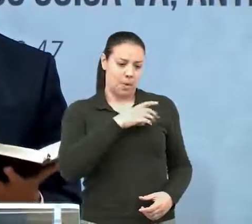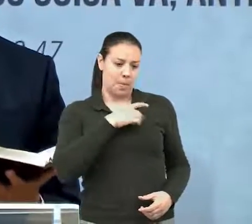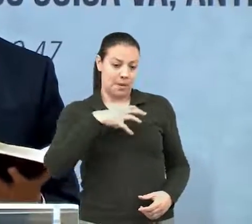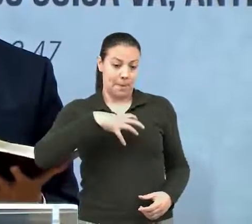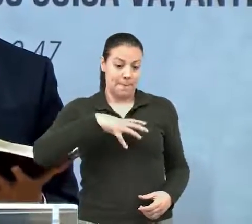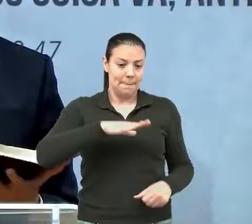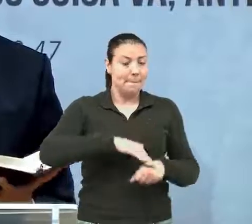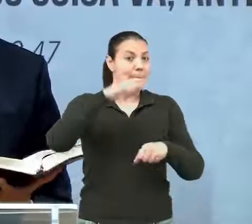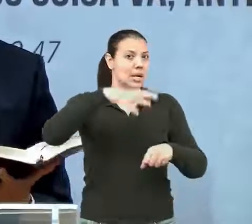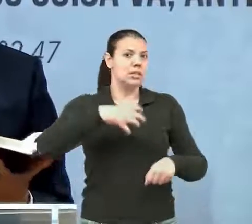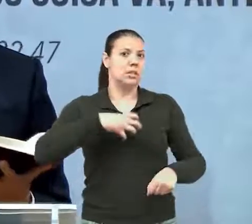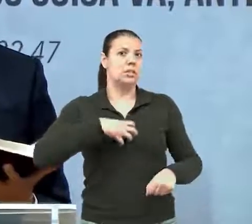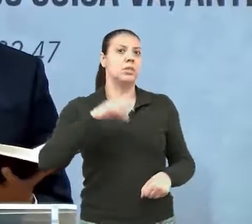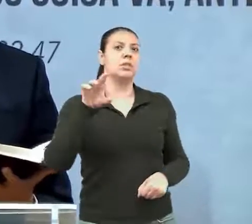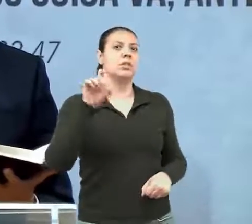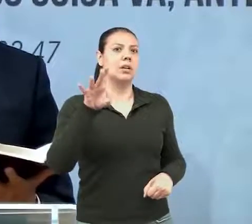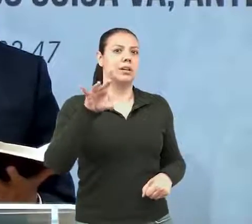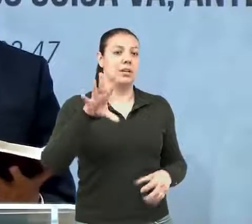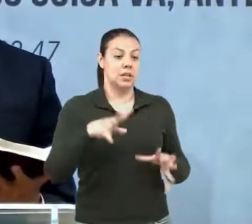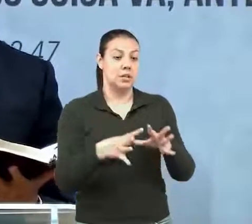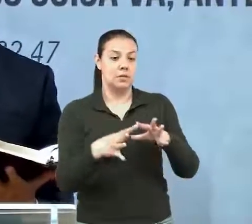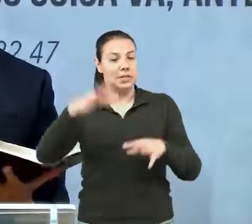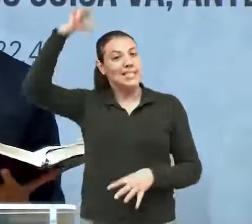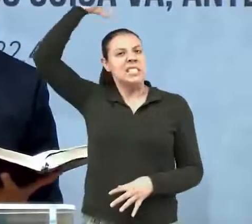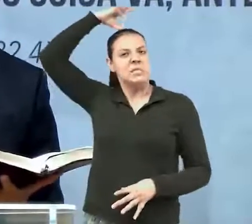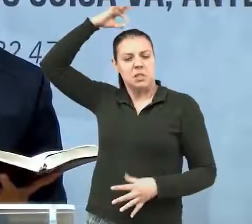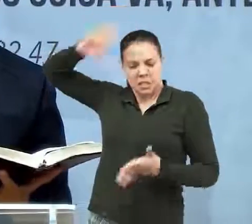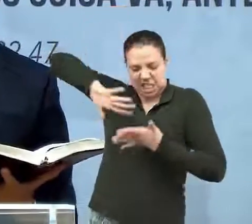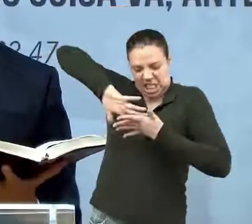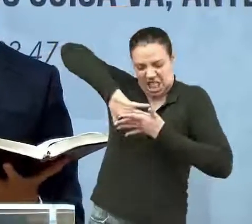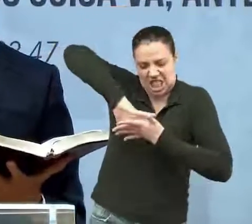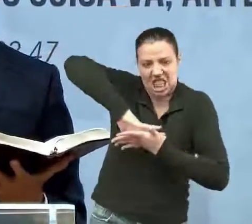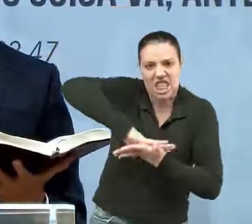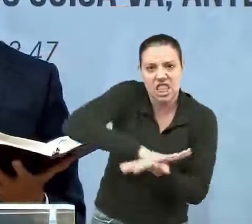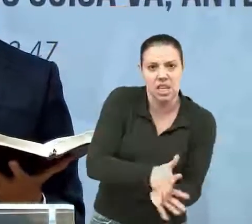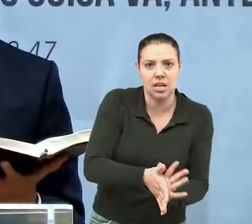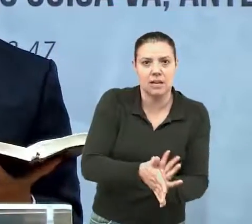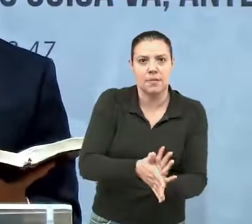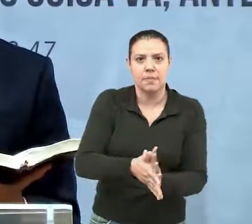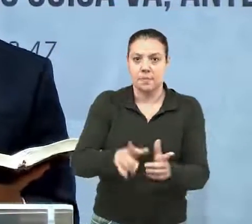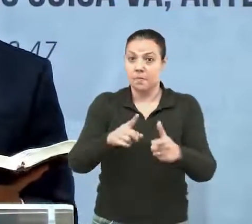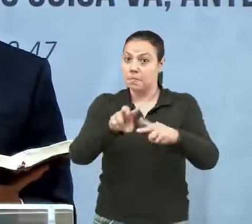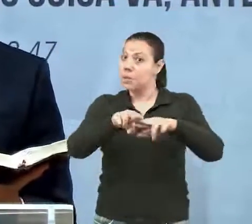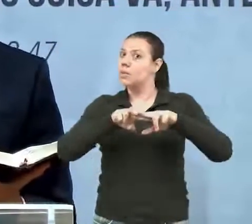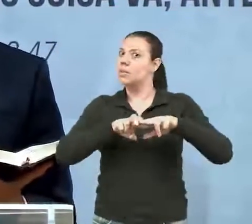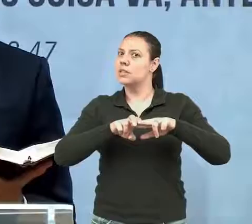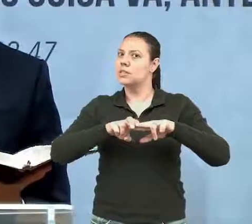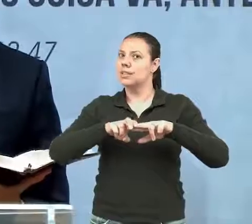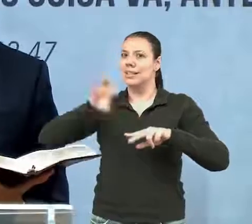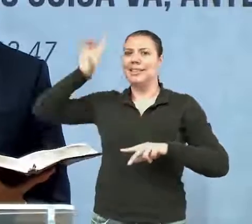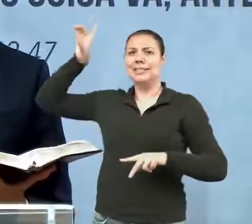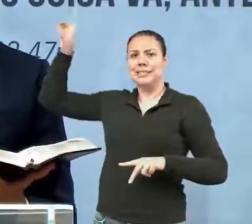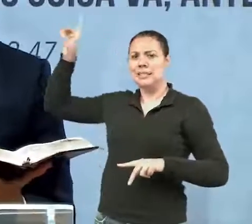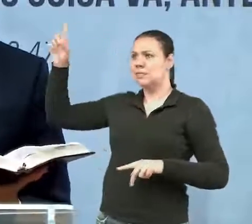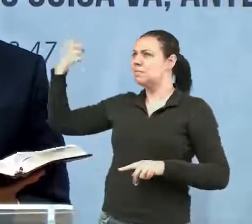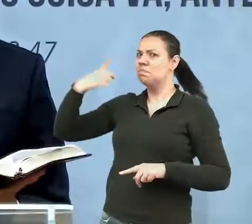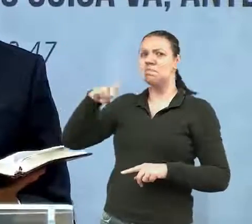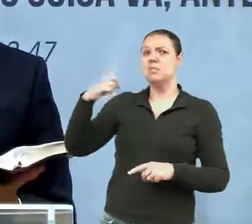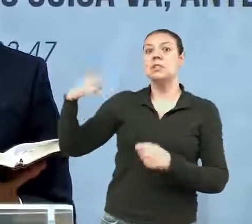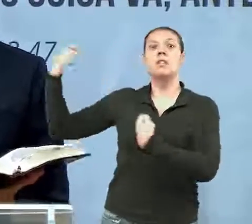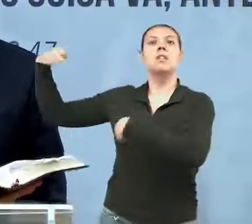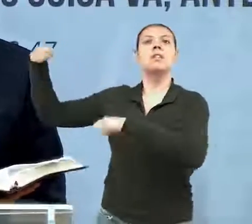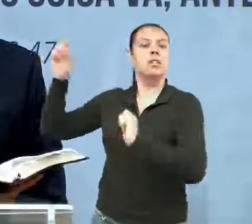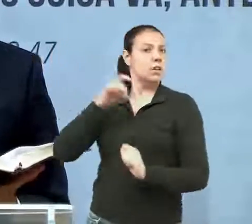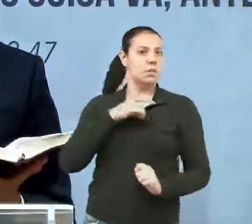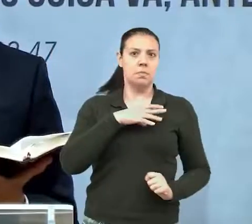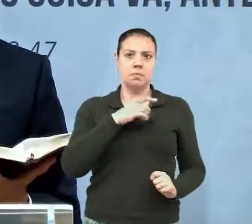espírito opressor. Por isso ele diz que Deus não nos deu o espírito de medo, mas de poder, de